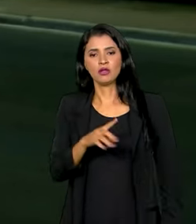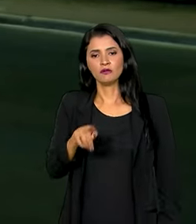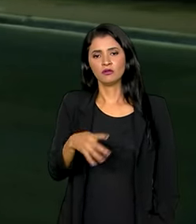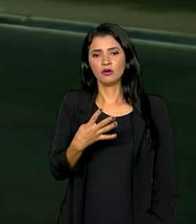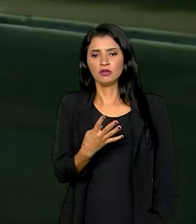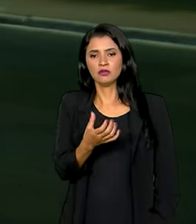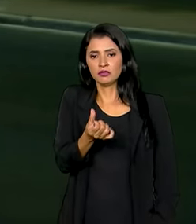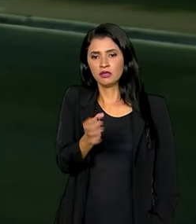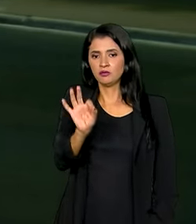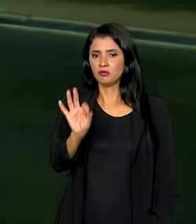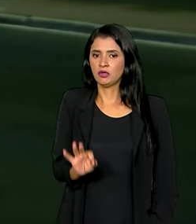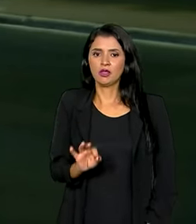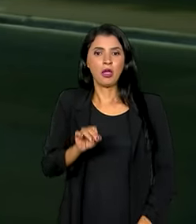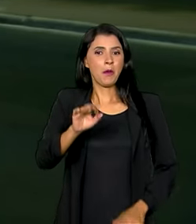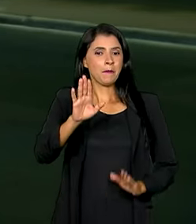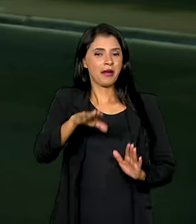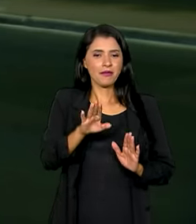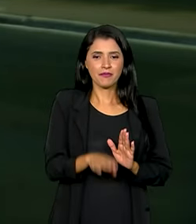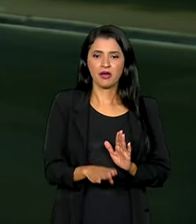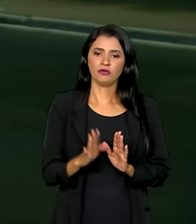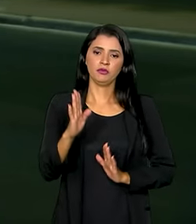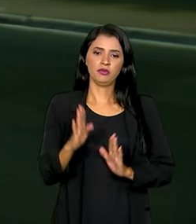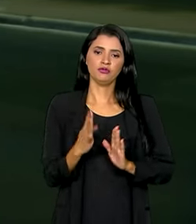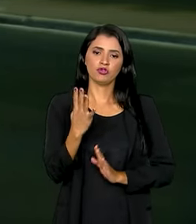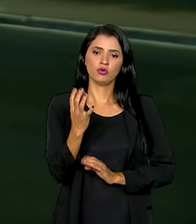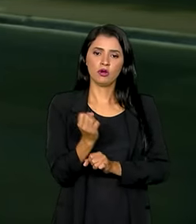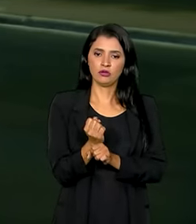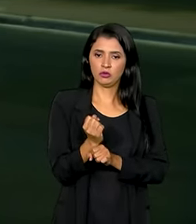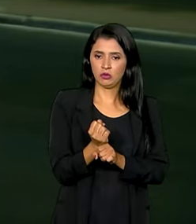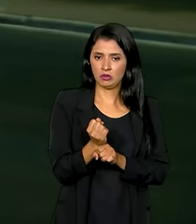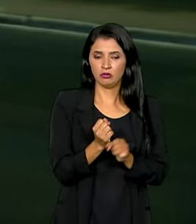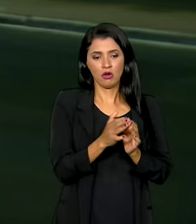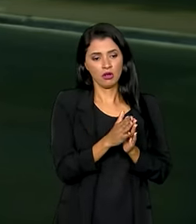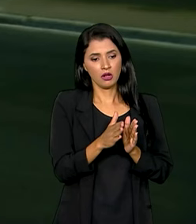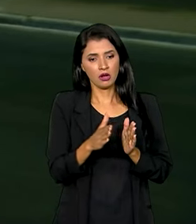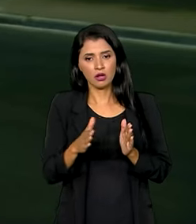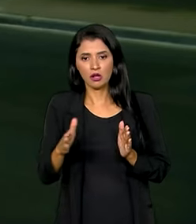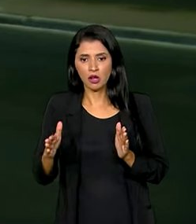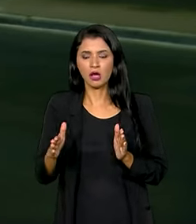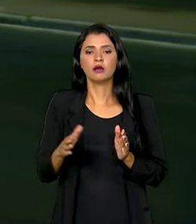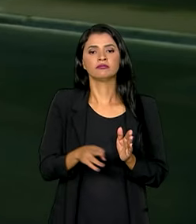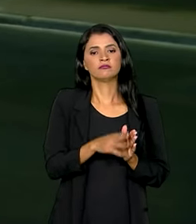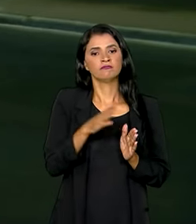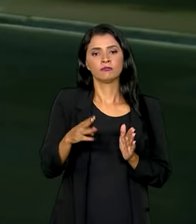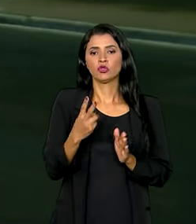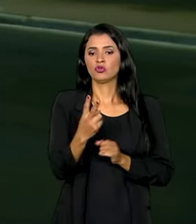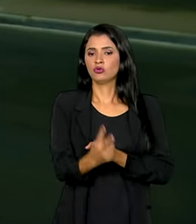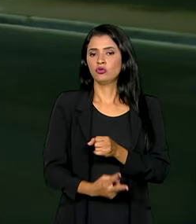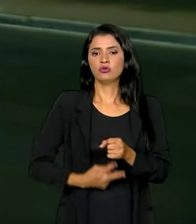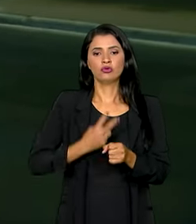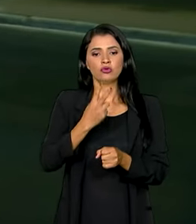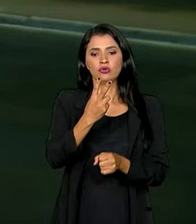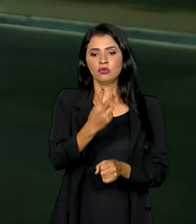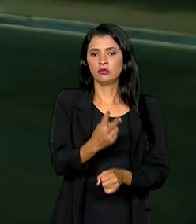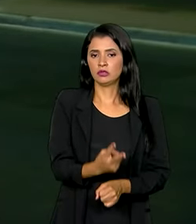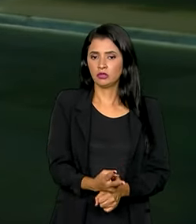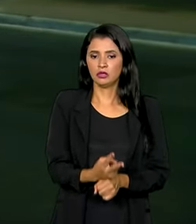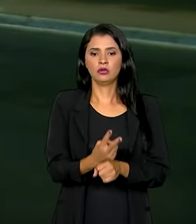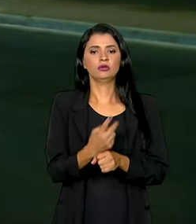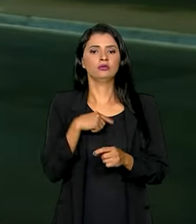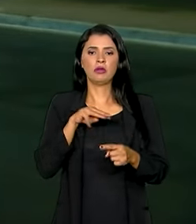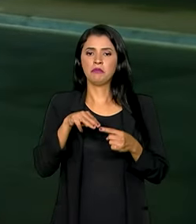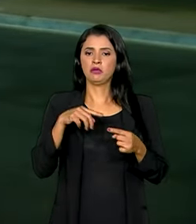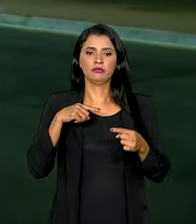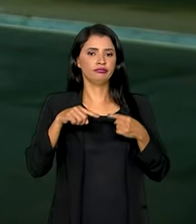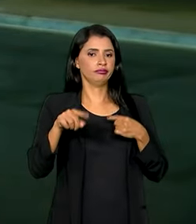4,46% será o mais baixo dos últimos 4 anos e interrompe uma sequência de 2 anos de descumprimento da meta